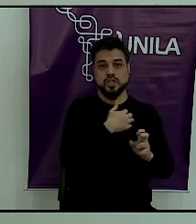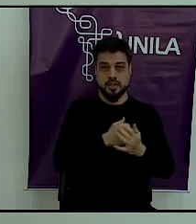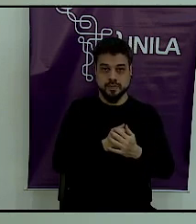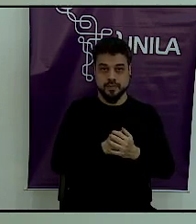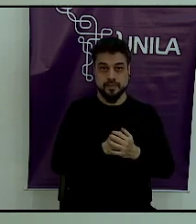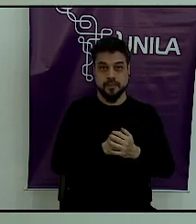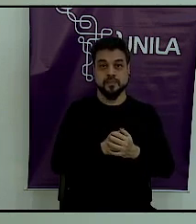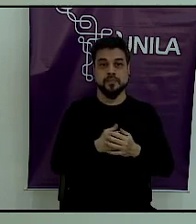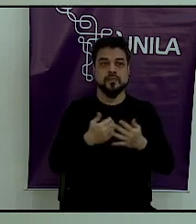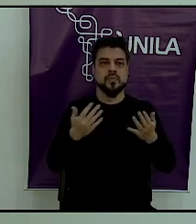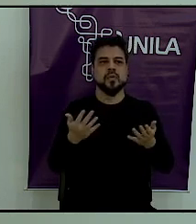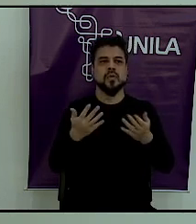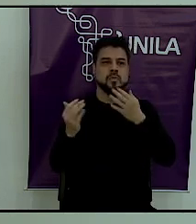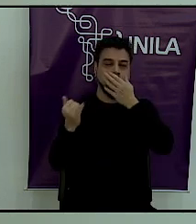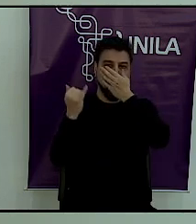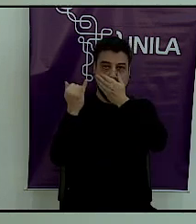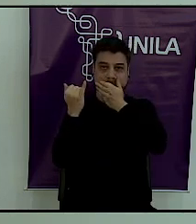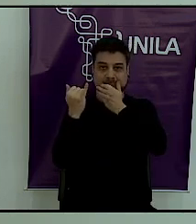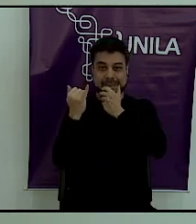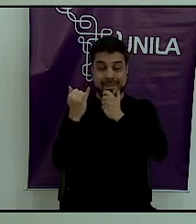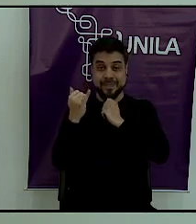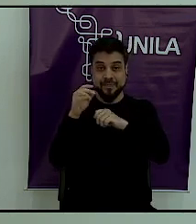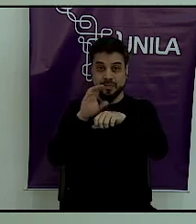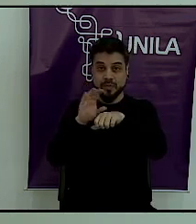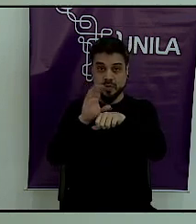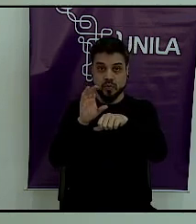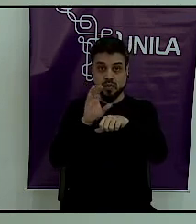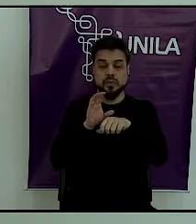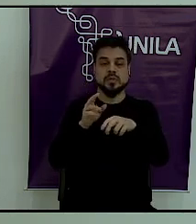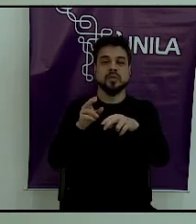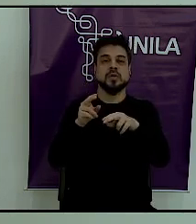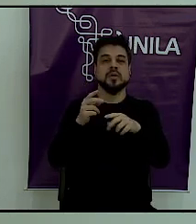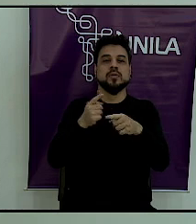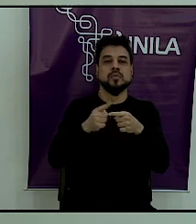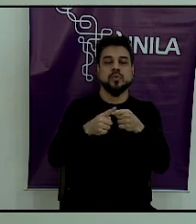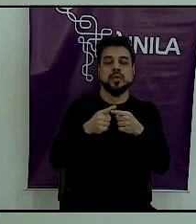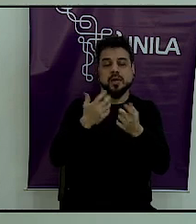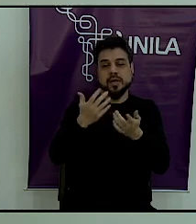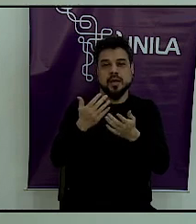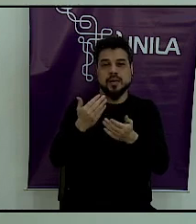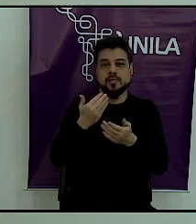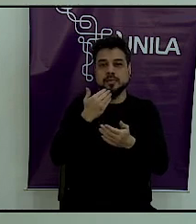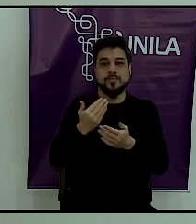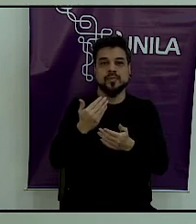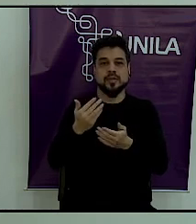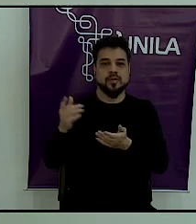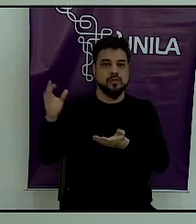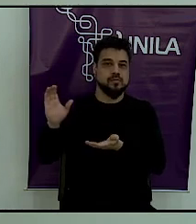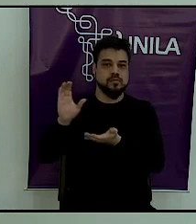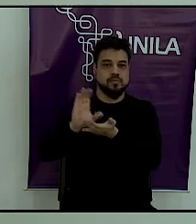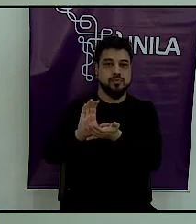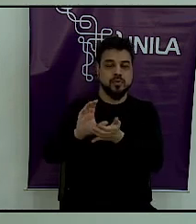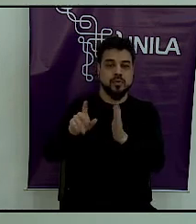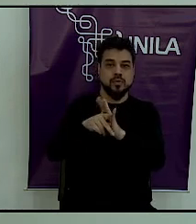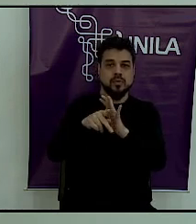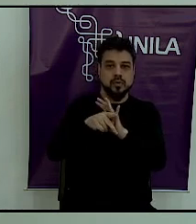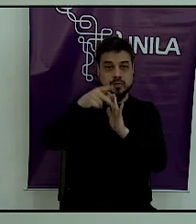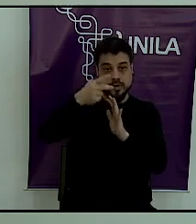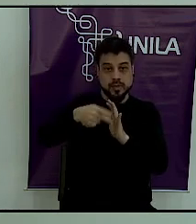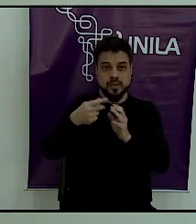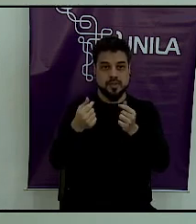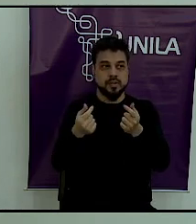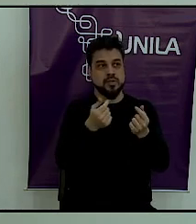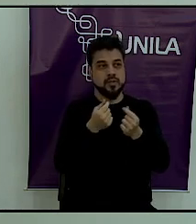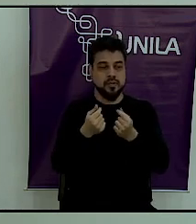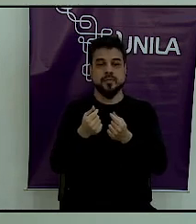Qual é a importância desse curso e por que nós precisamos do fomento, né, proveniente do orçamento